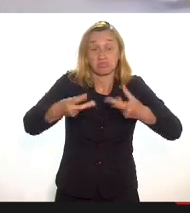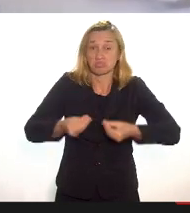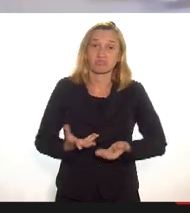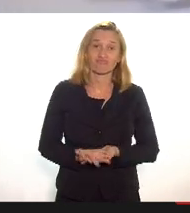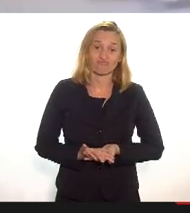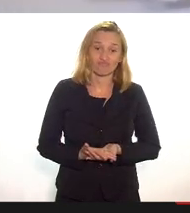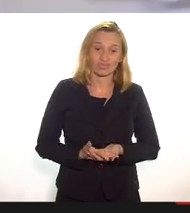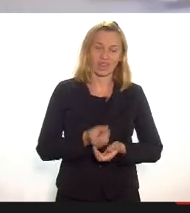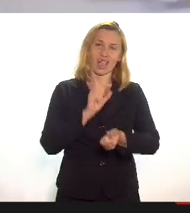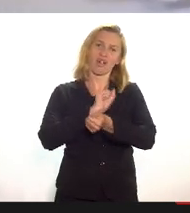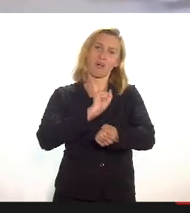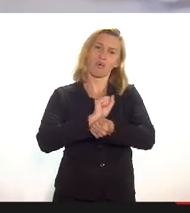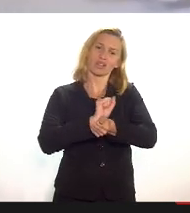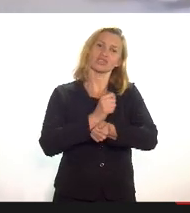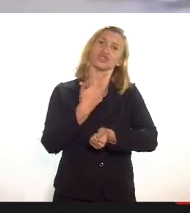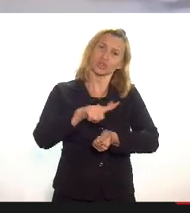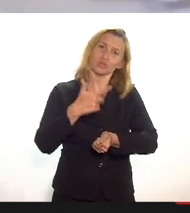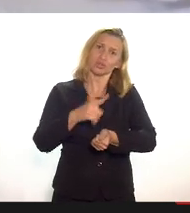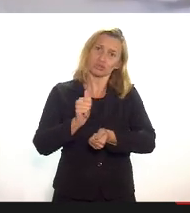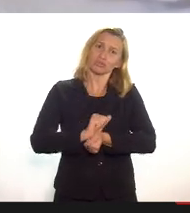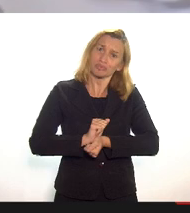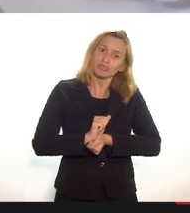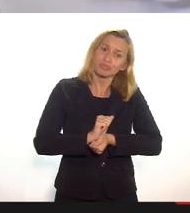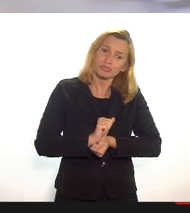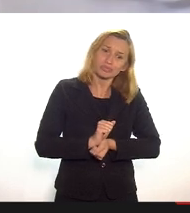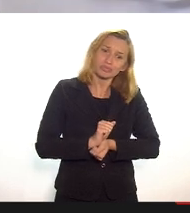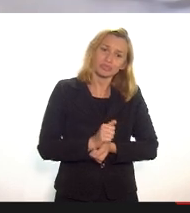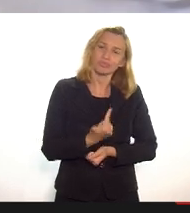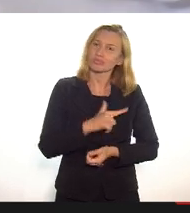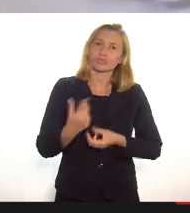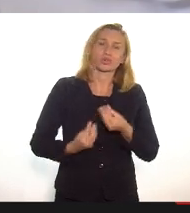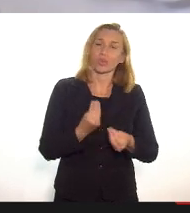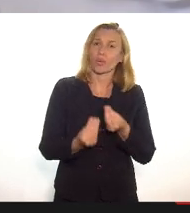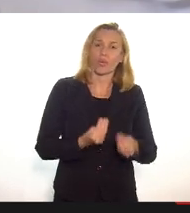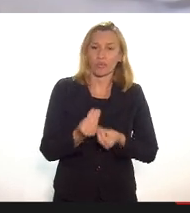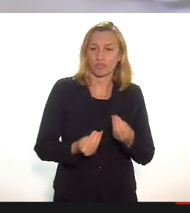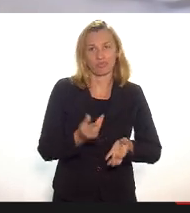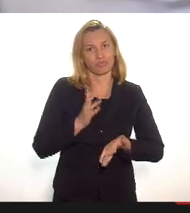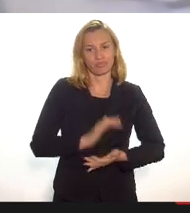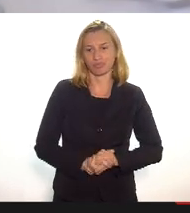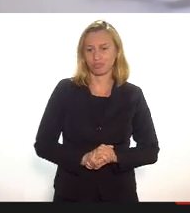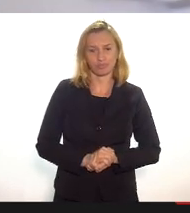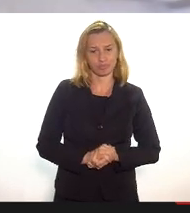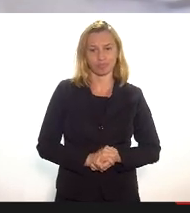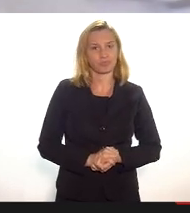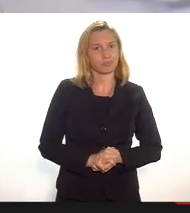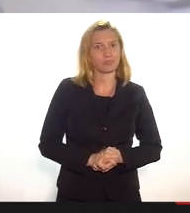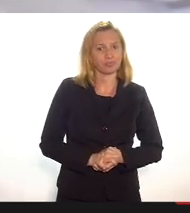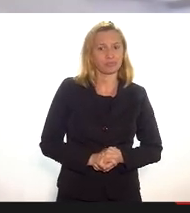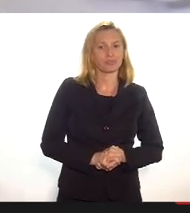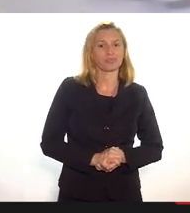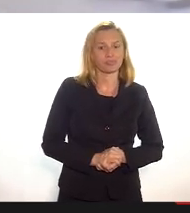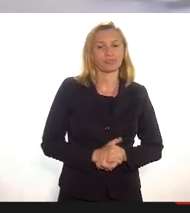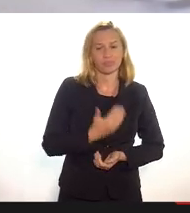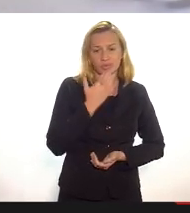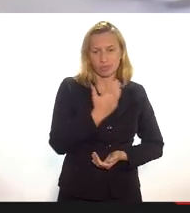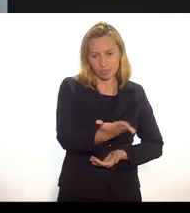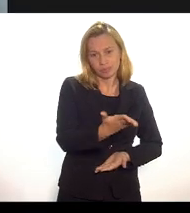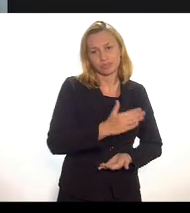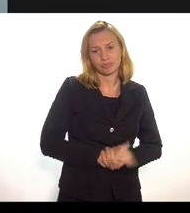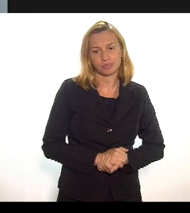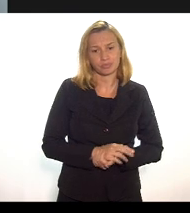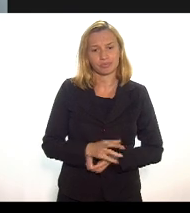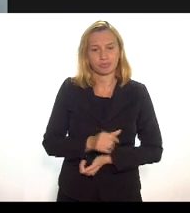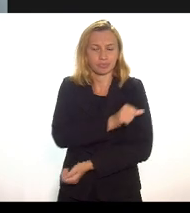nós vamos ficar aguardando mais vítimas morrerem. Então, não tem condição de ser nesse sentido que eu faço esse apelo, Rejane,